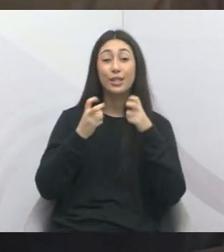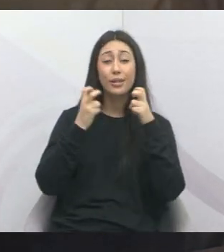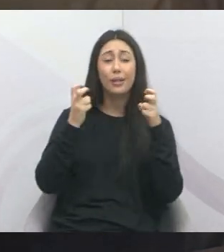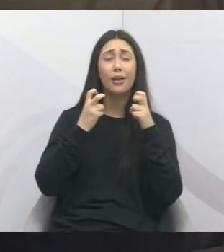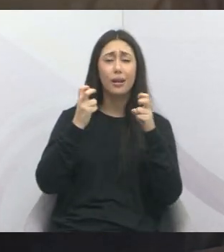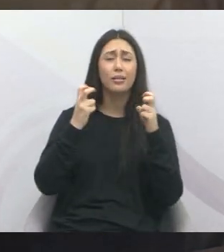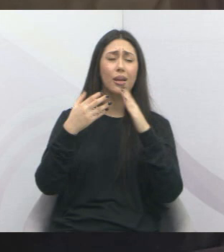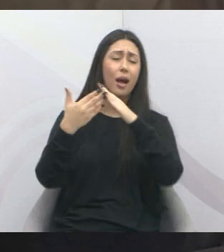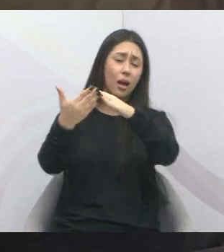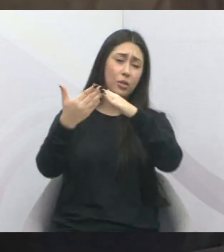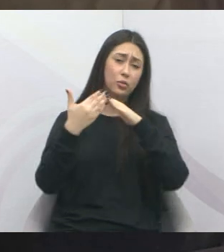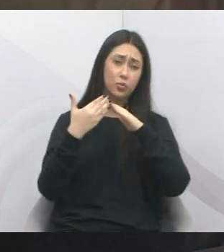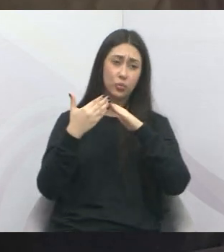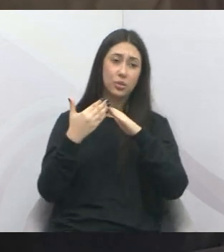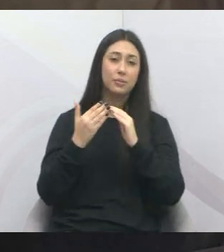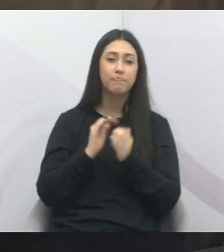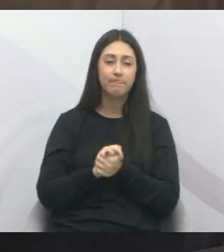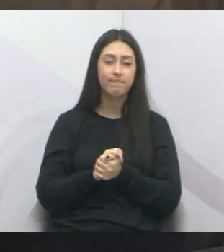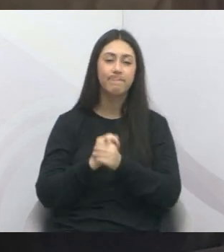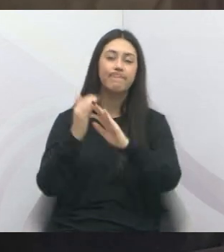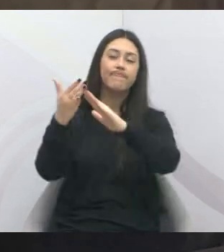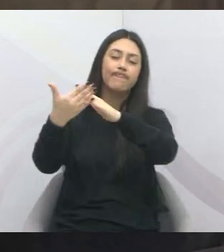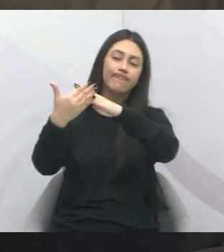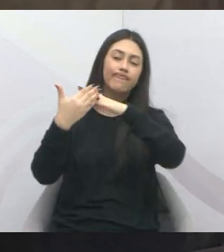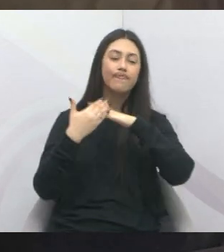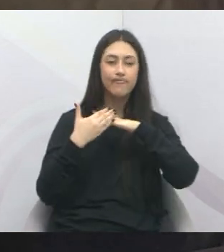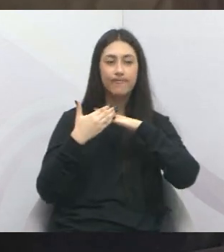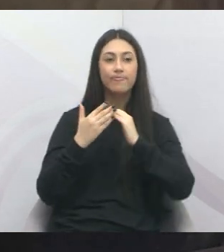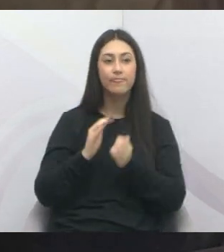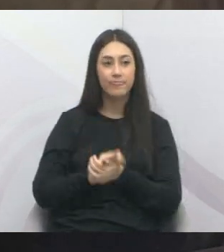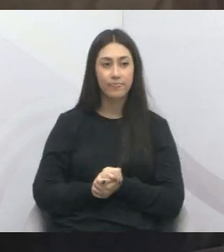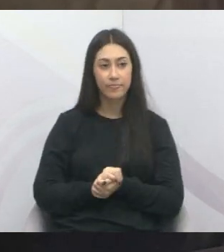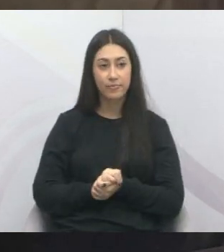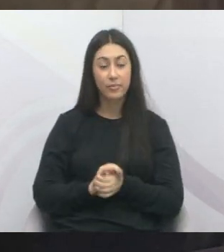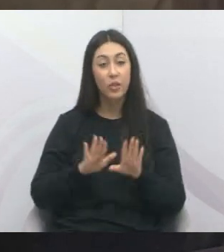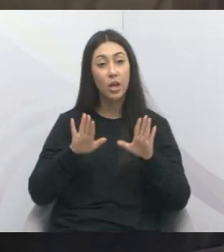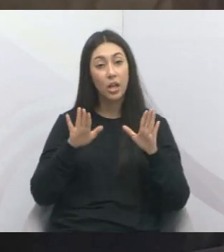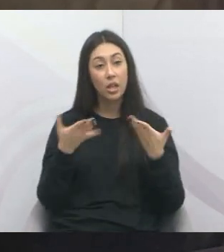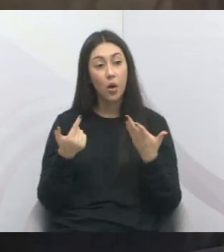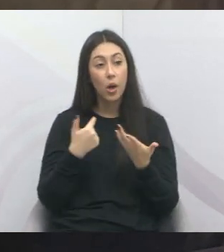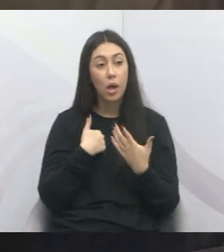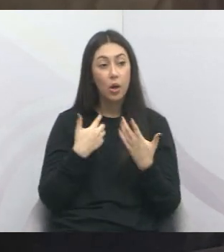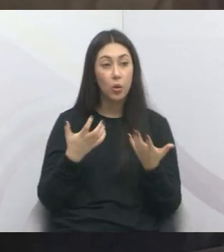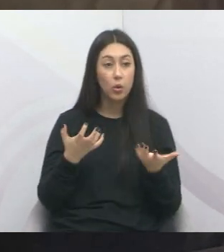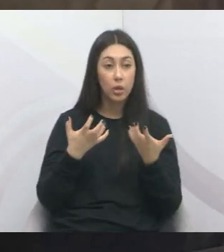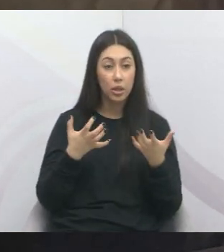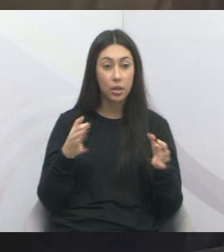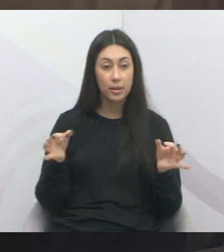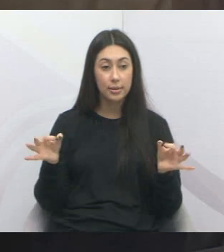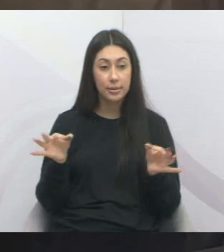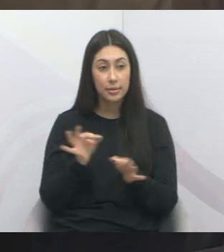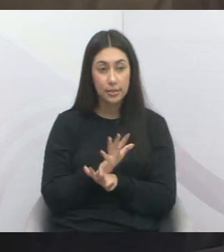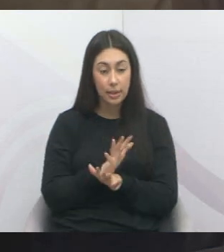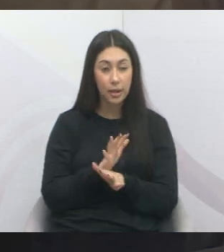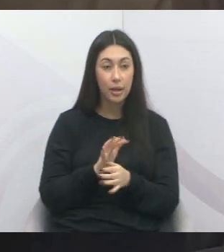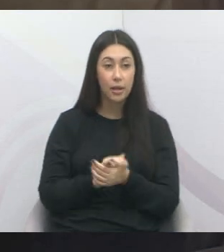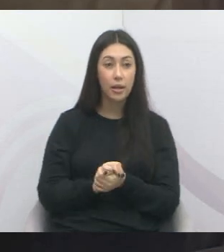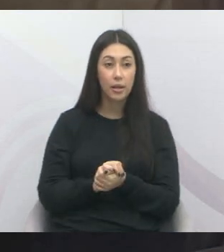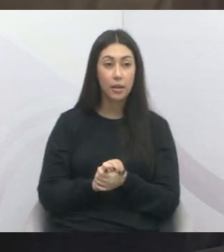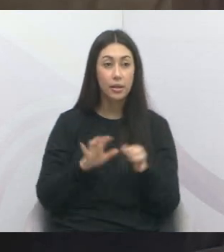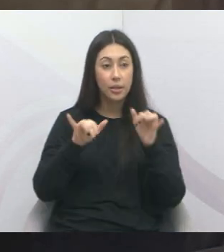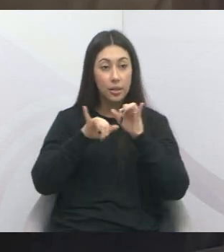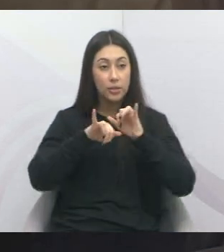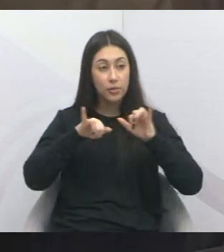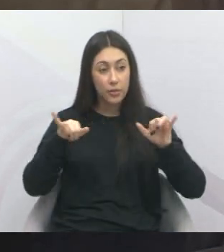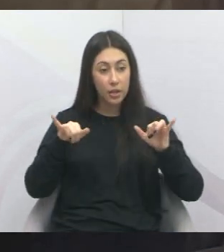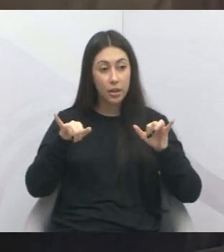socorro. Pede socorro na saúde. Então, eu gostaria de encerrar a minha fala aqui e